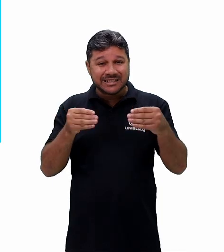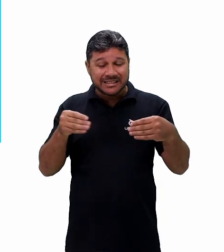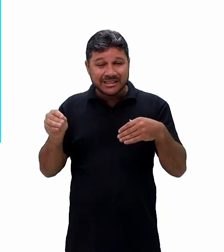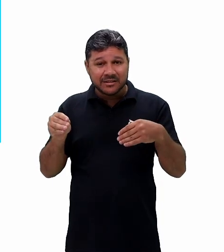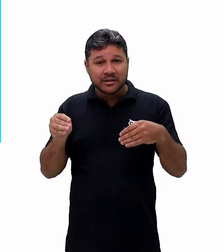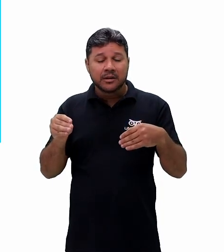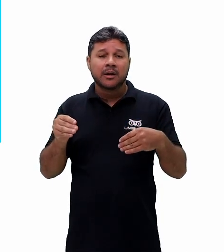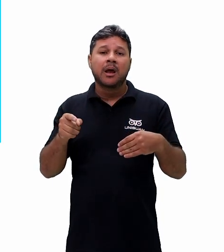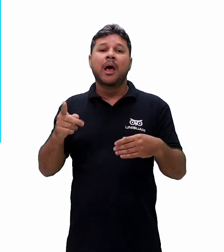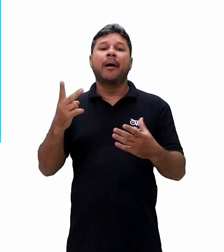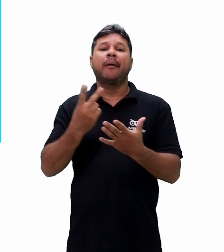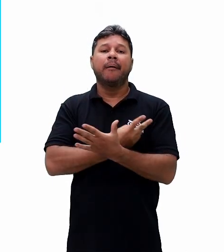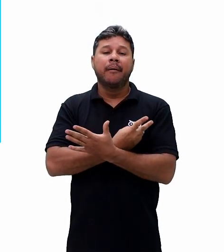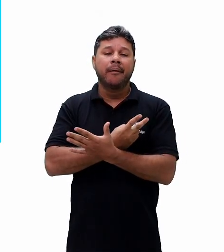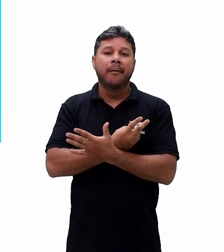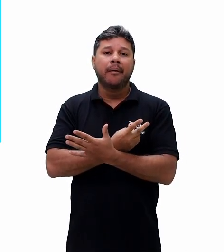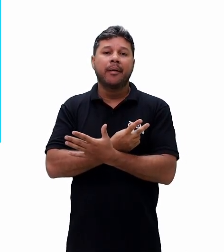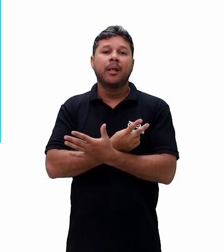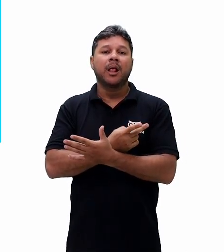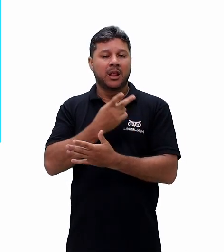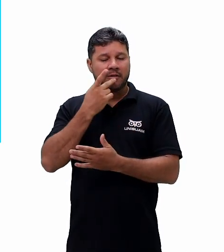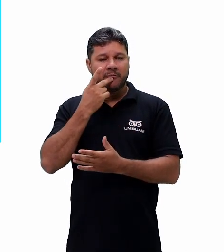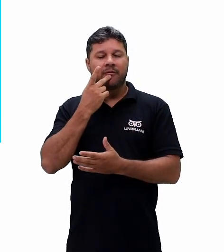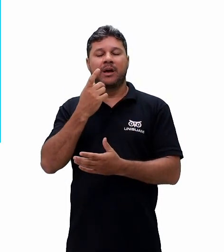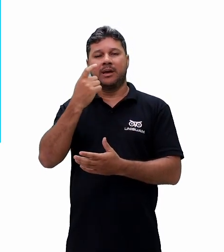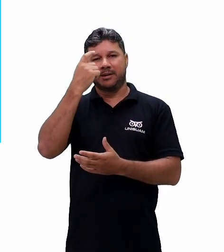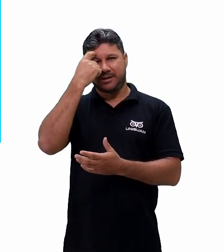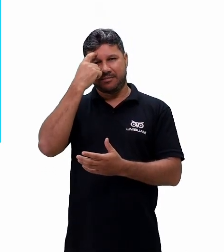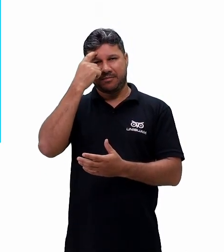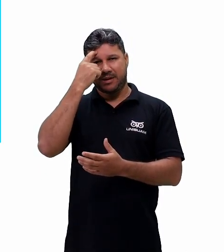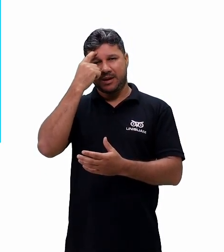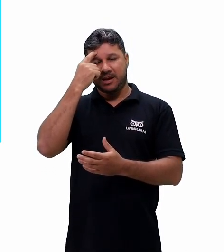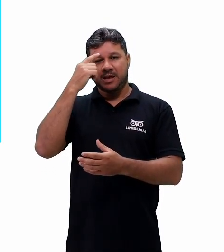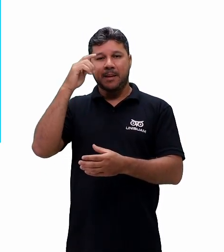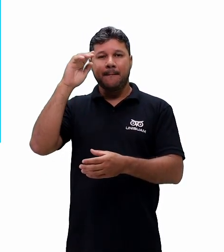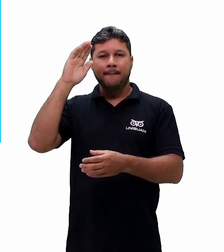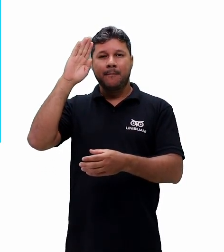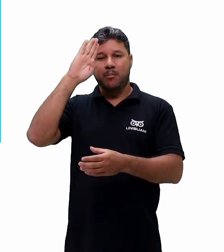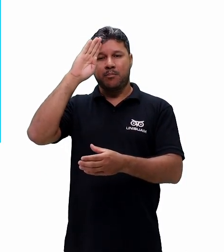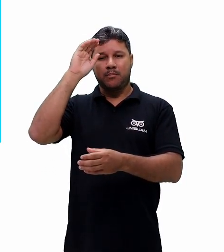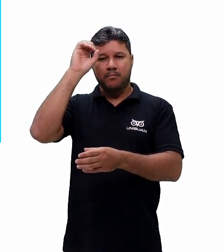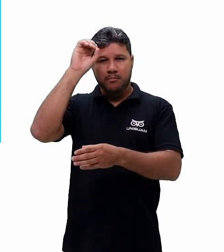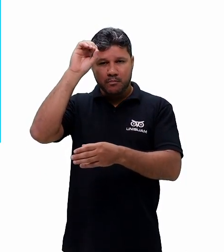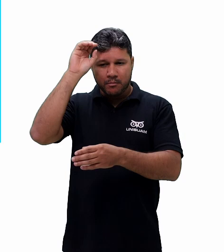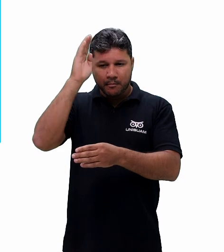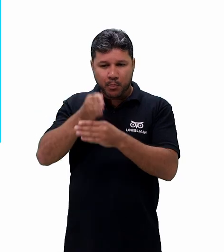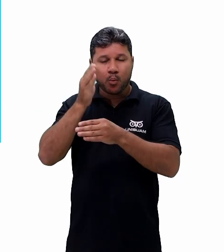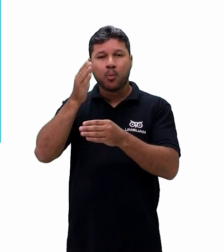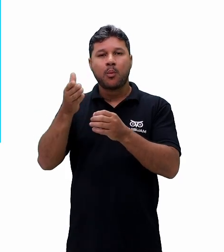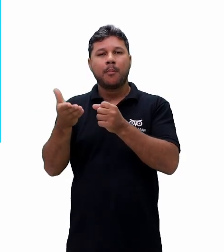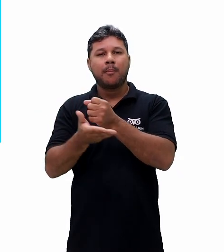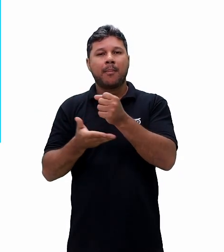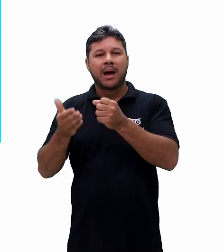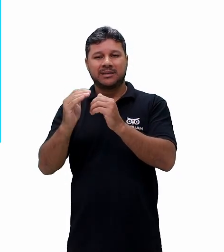flexíveis fatalmente baterão com a cabeça nesta base superior.